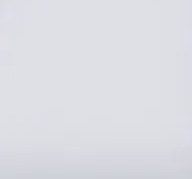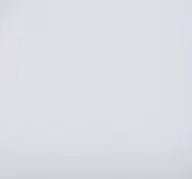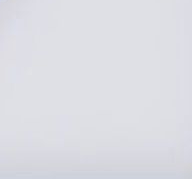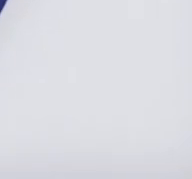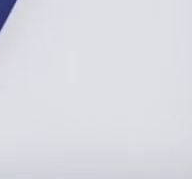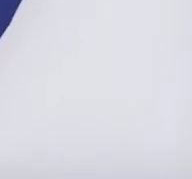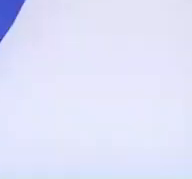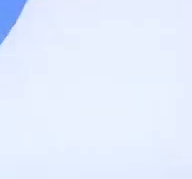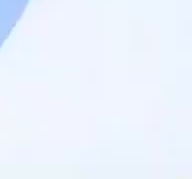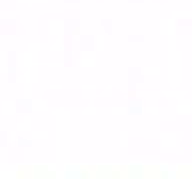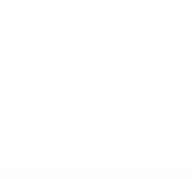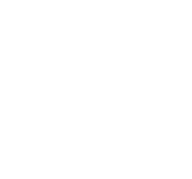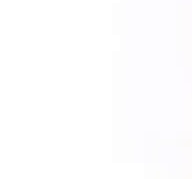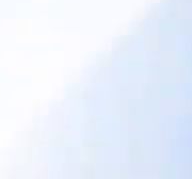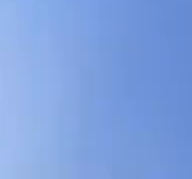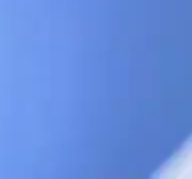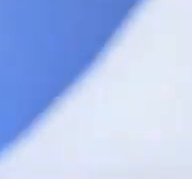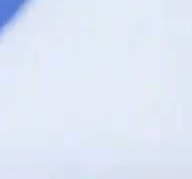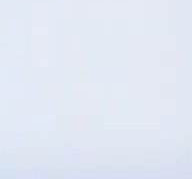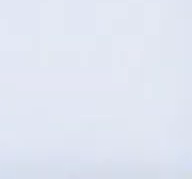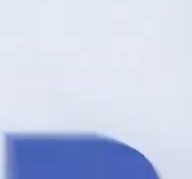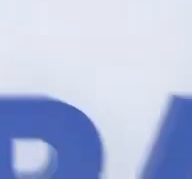E aí